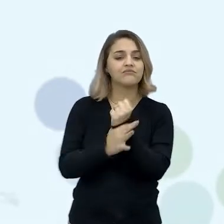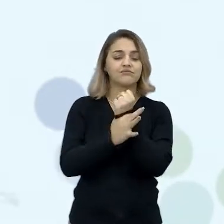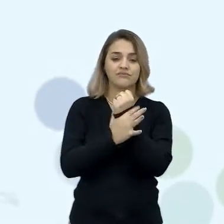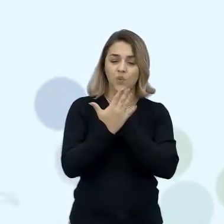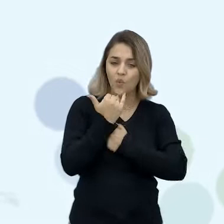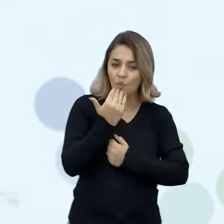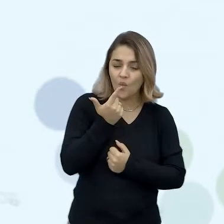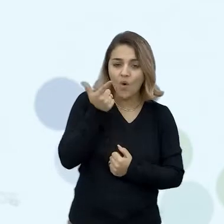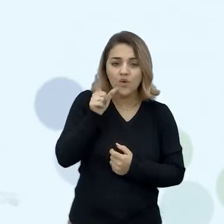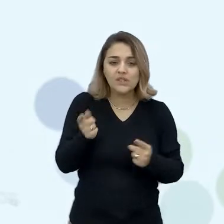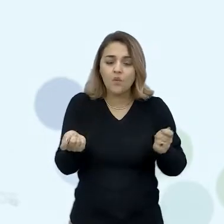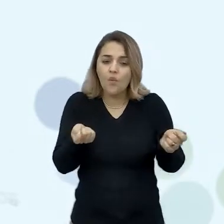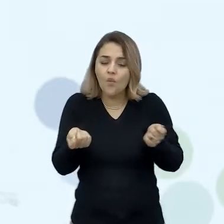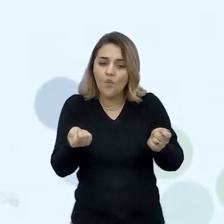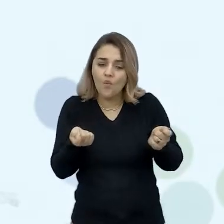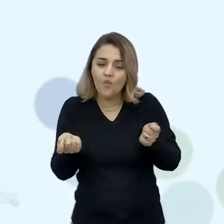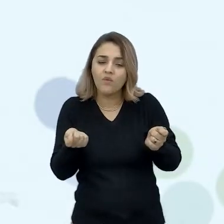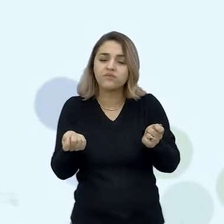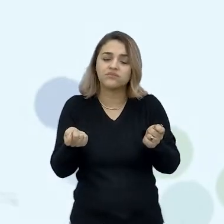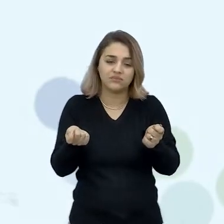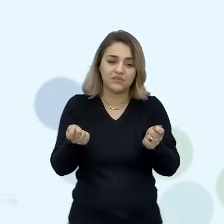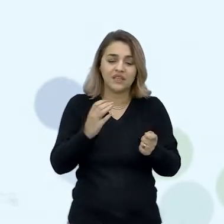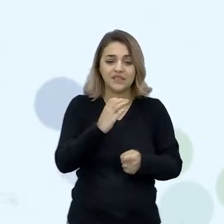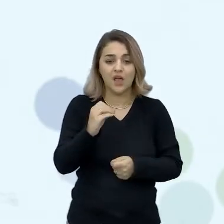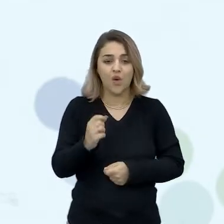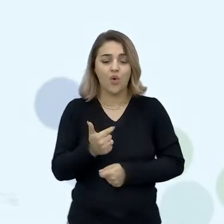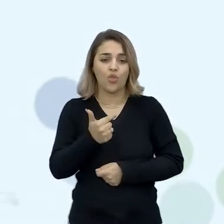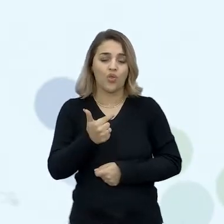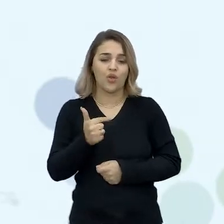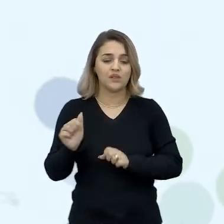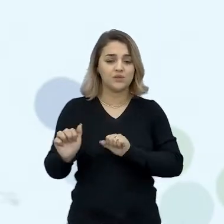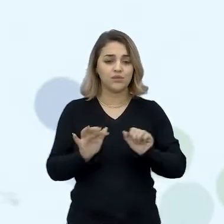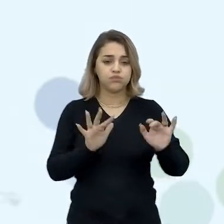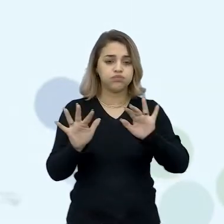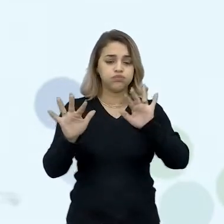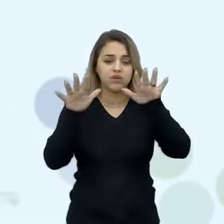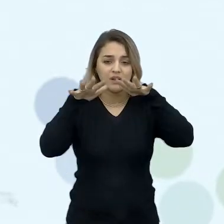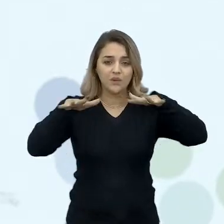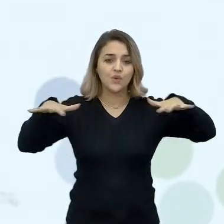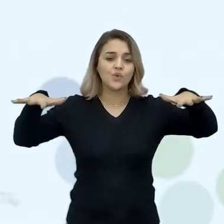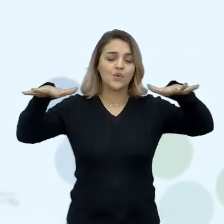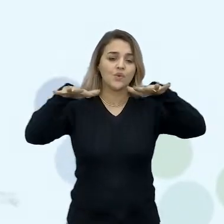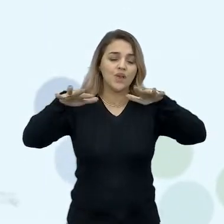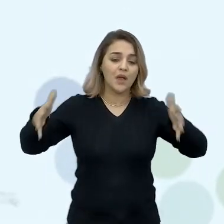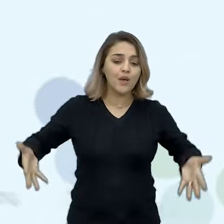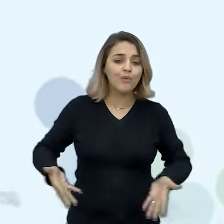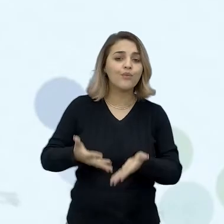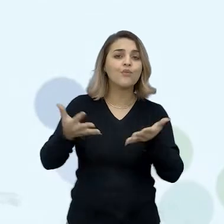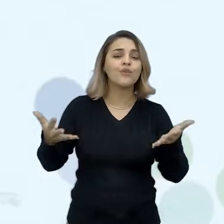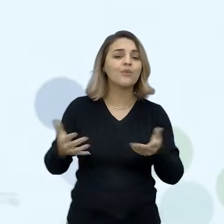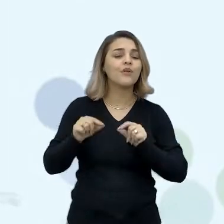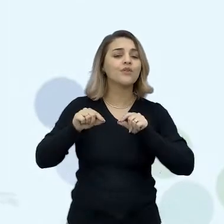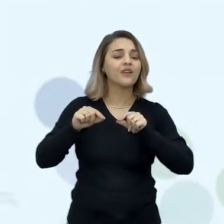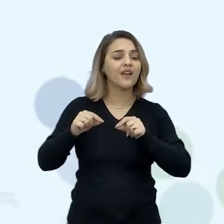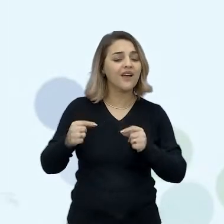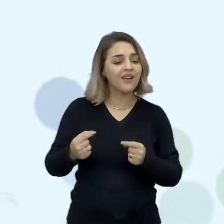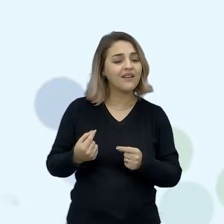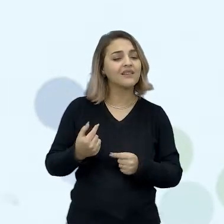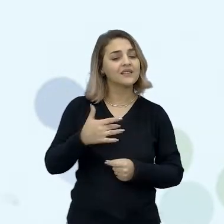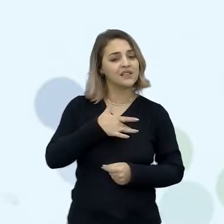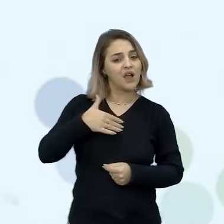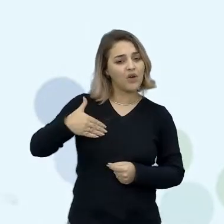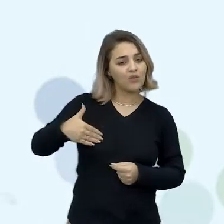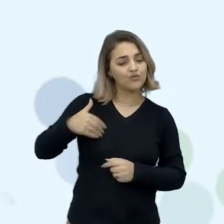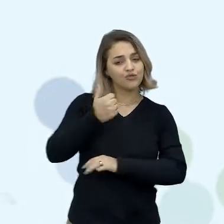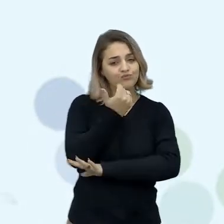as emissões de gases de efeito estufa e promovendo a saúde vegetal, animal e humana. Sem eles,